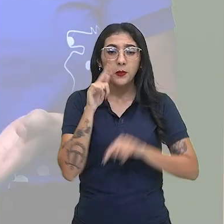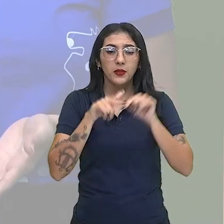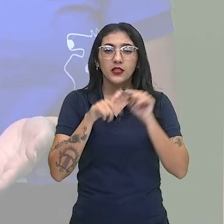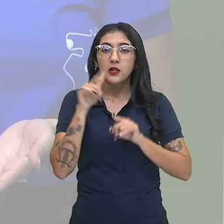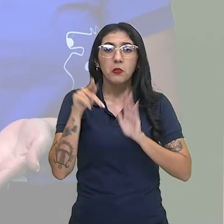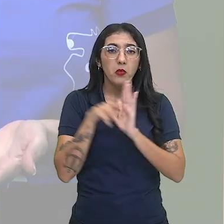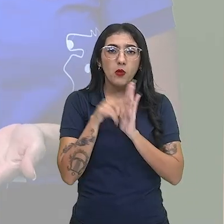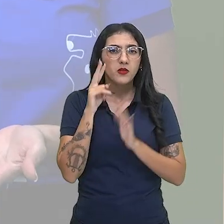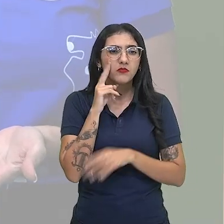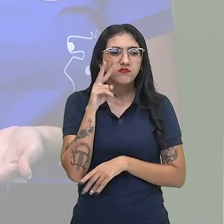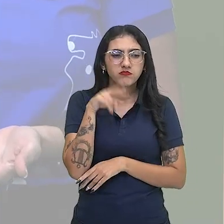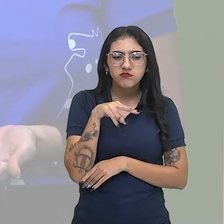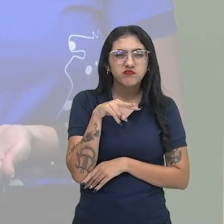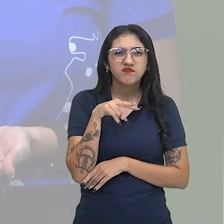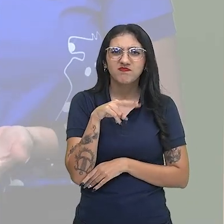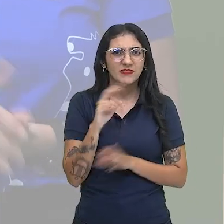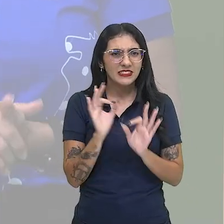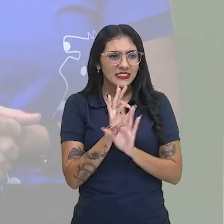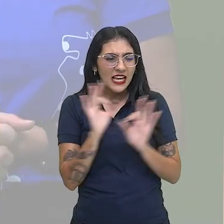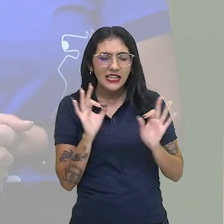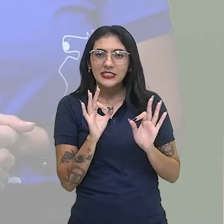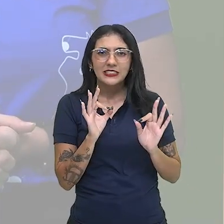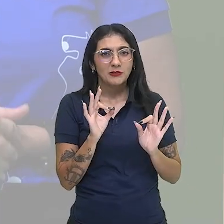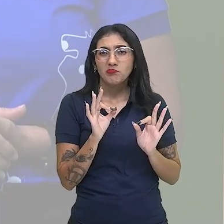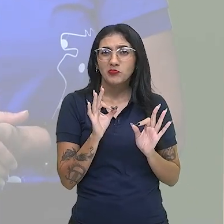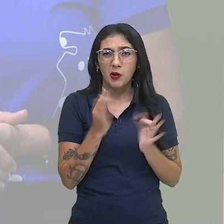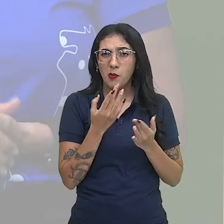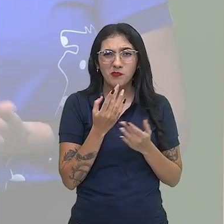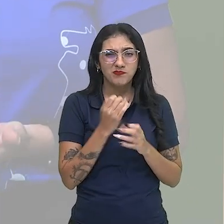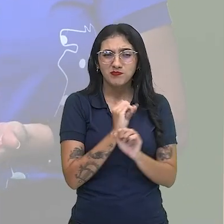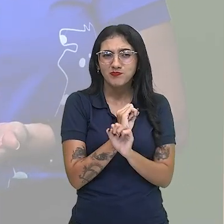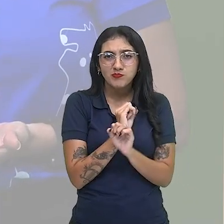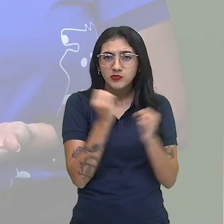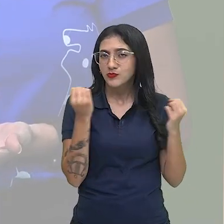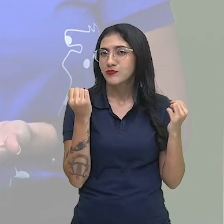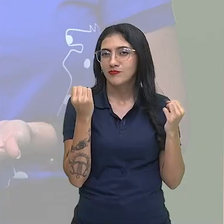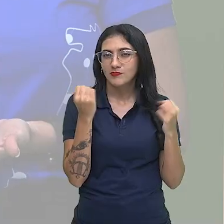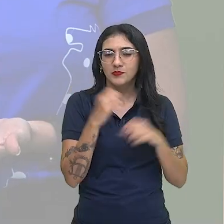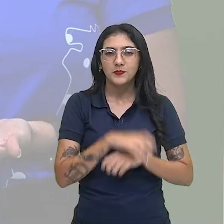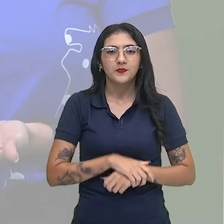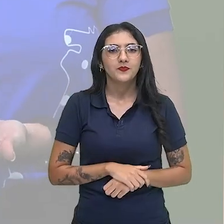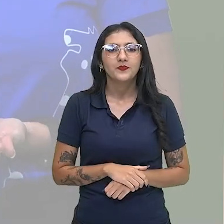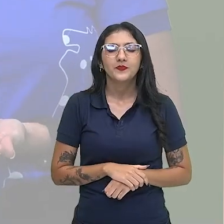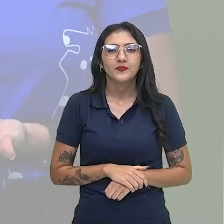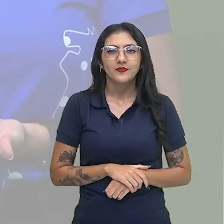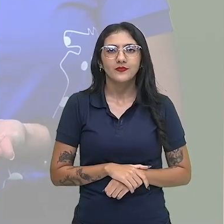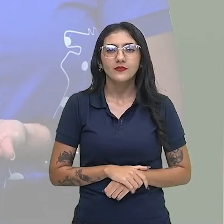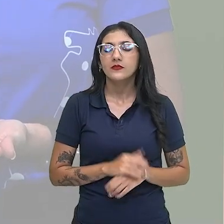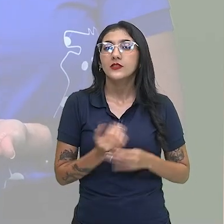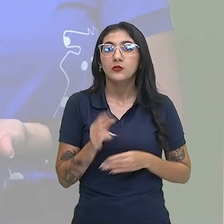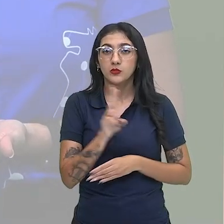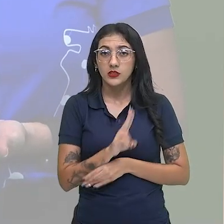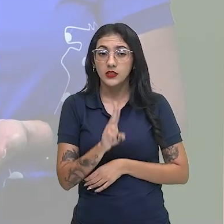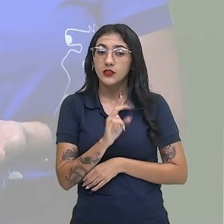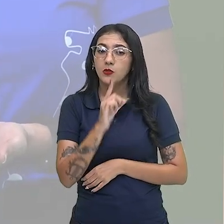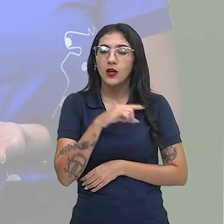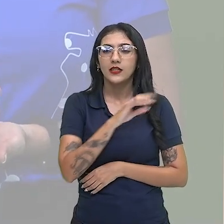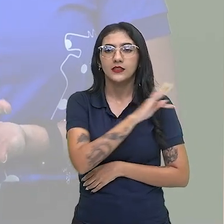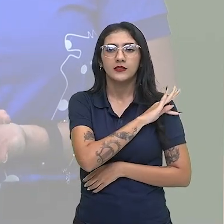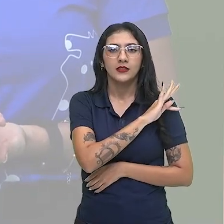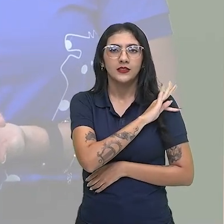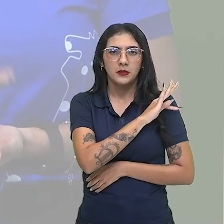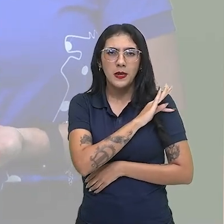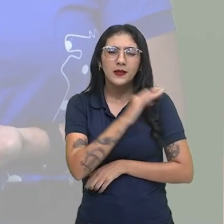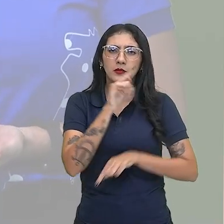para enxergar, né? Uma melhoria para a gente conseguir acessar essas estruturas menores. E por meio da microscopia e